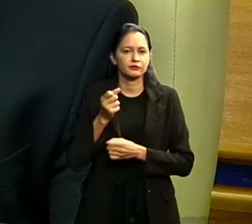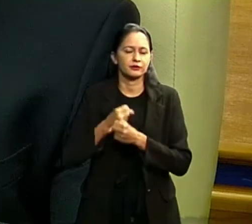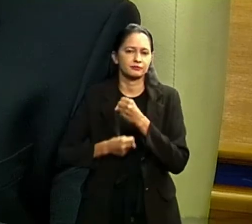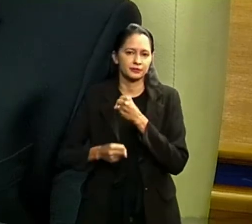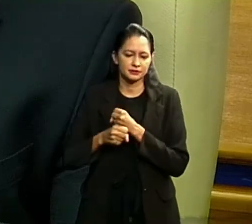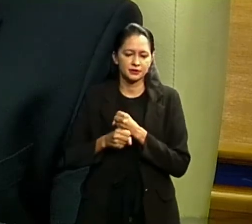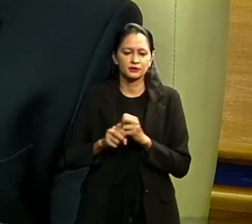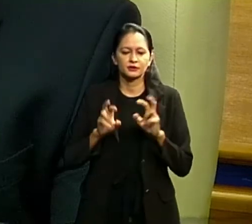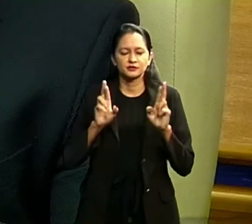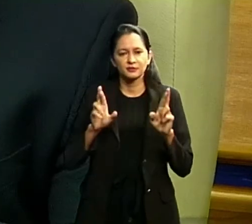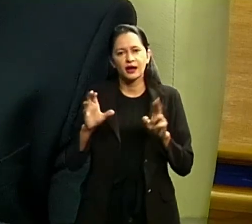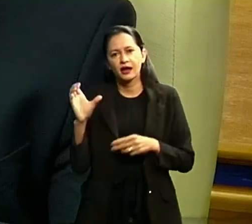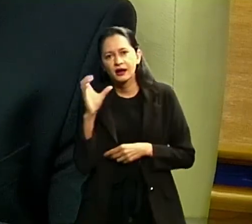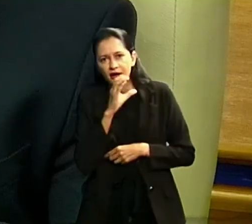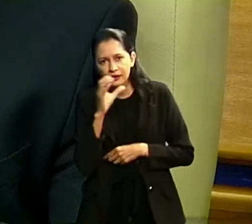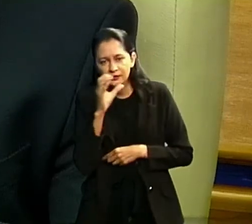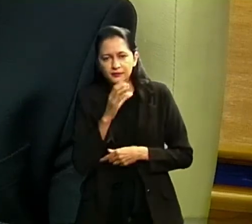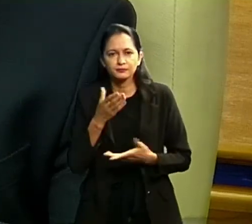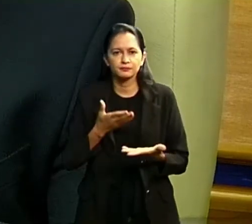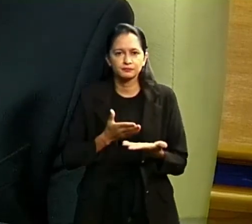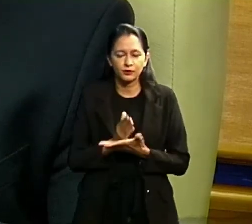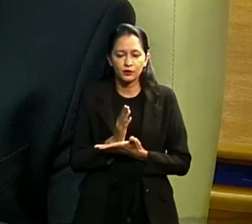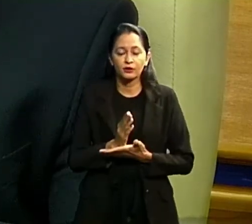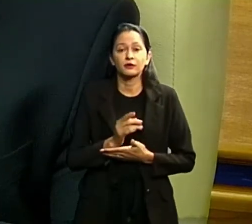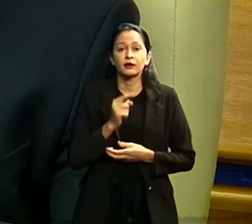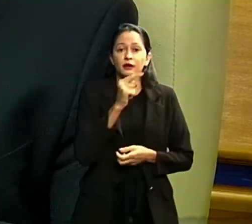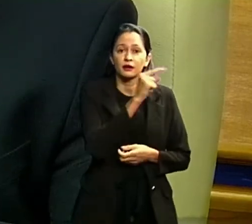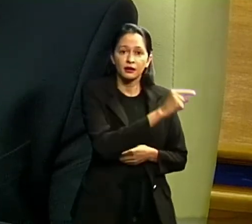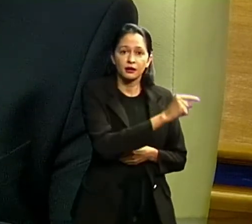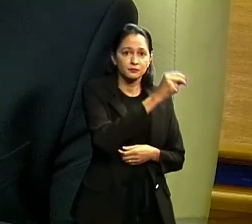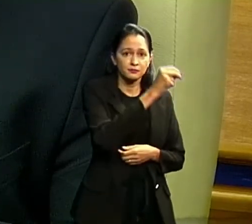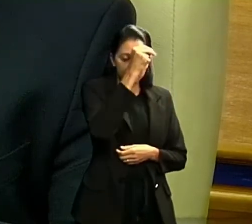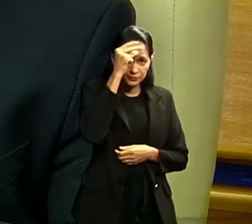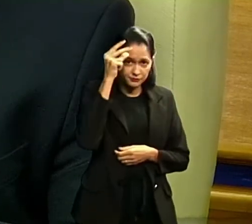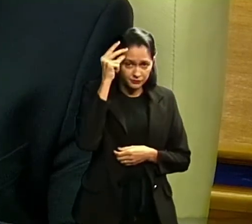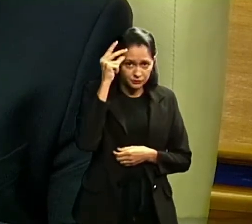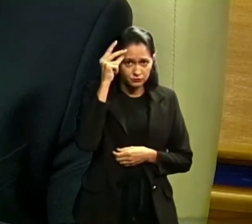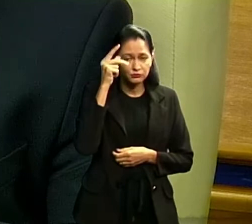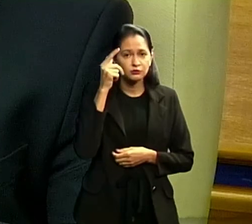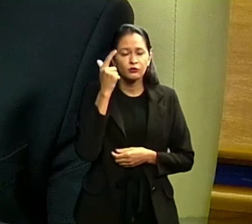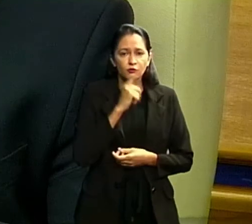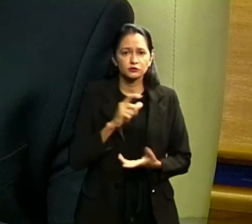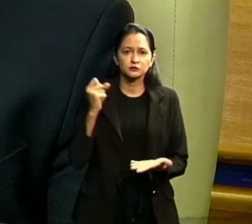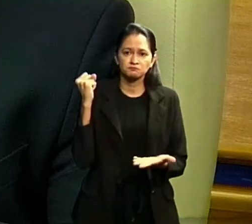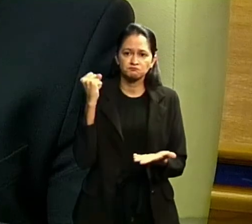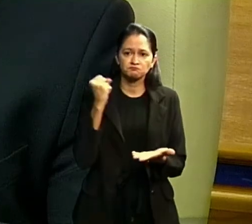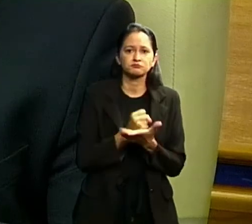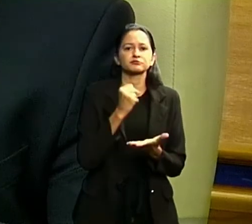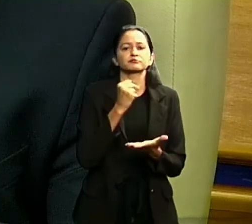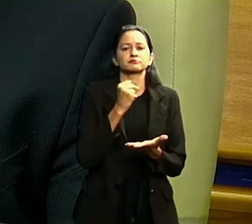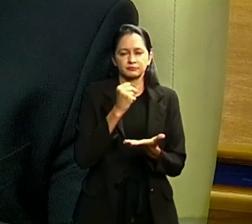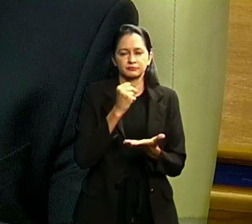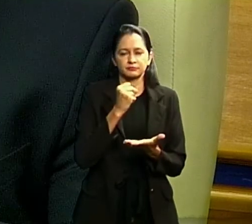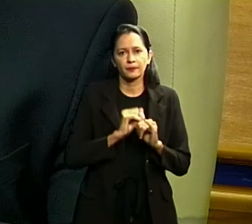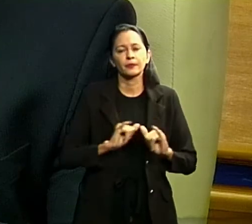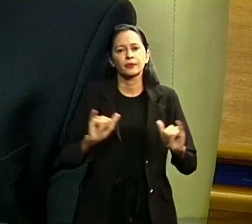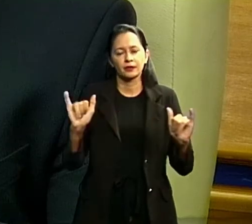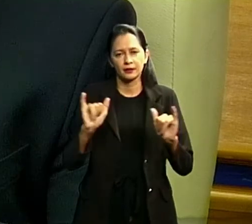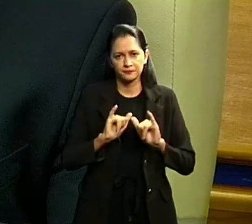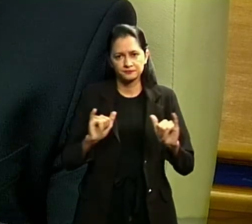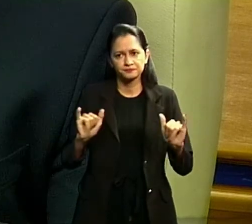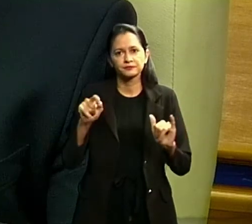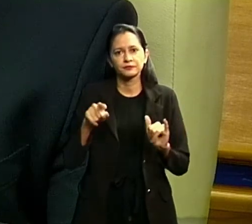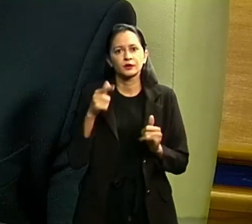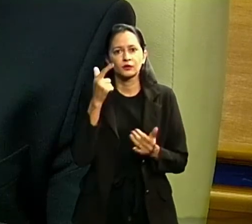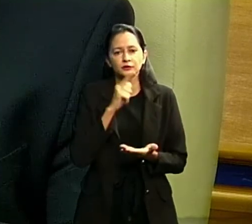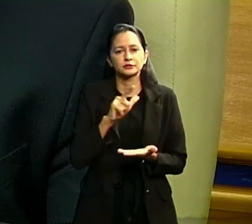de lei, para que o Poder Executivo possa fazer o seu trabalho dentro das maternidades do município